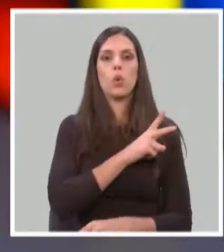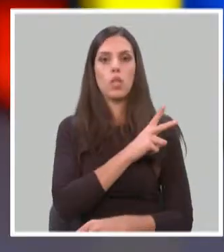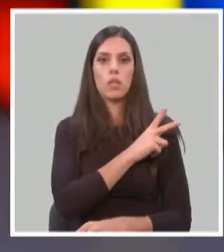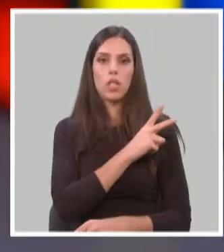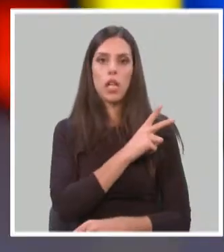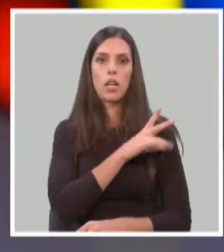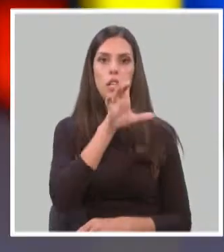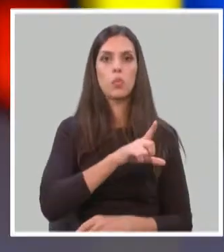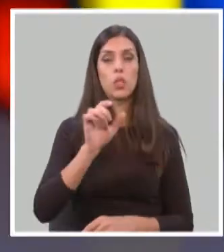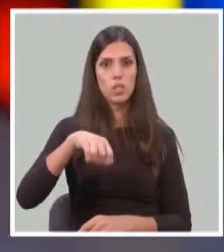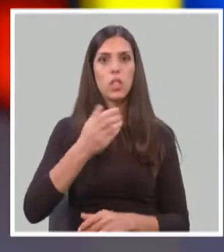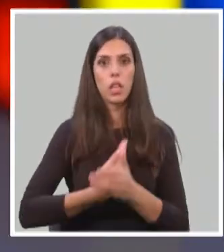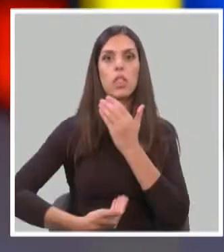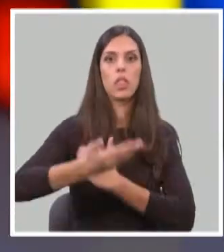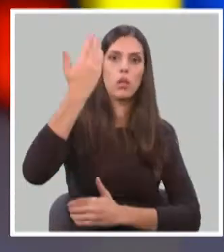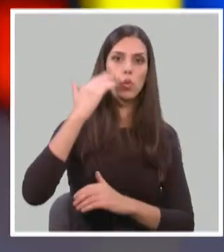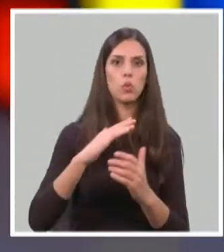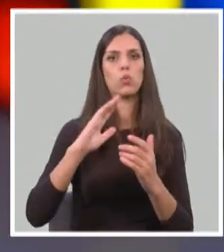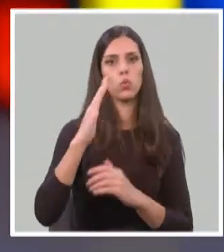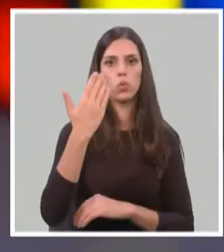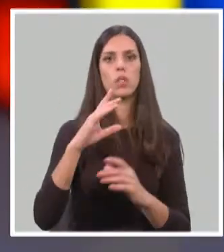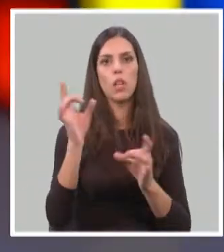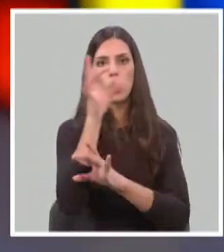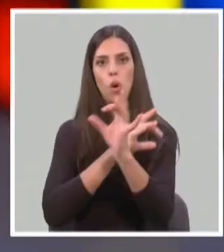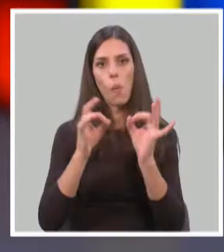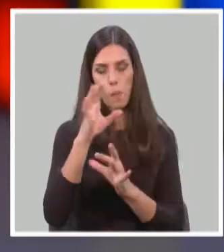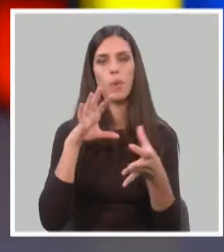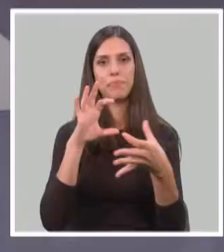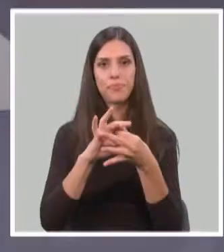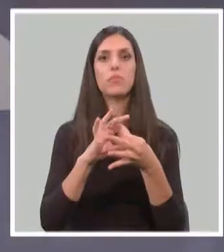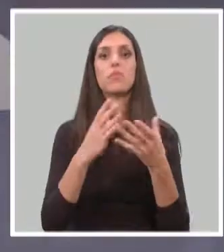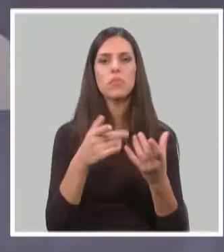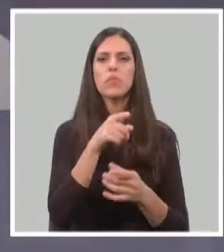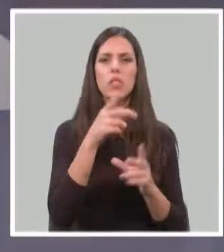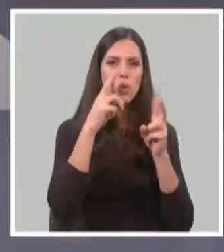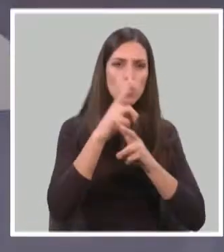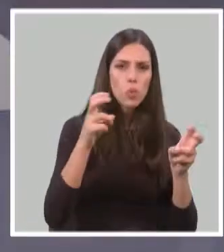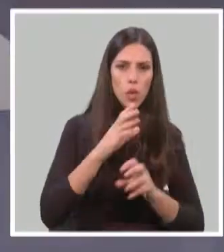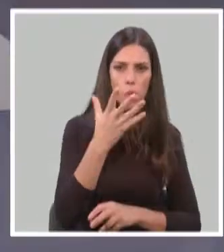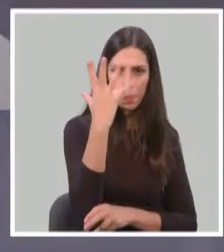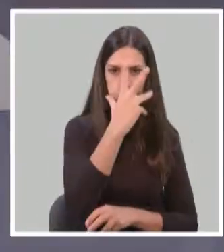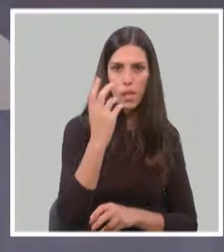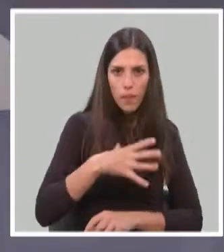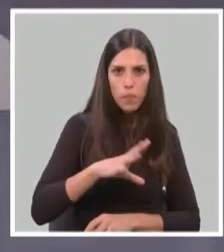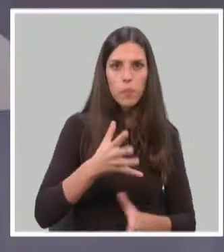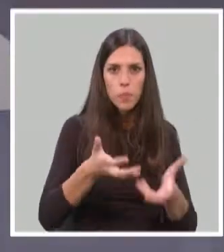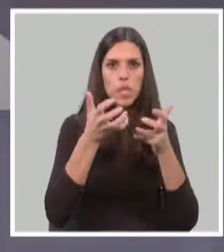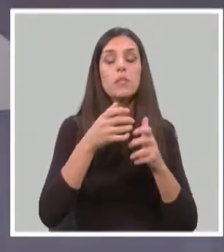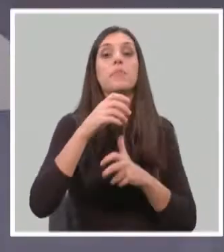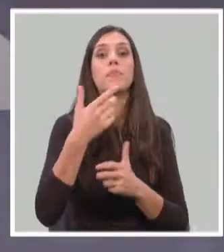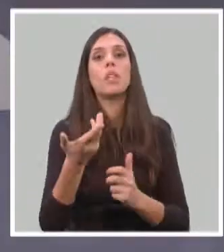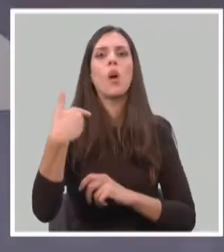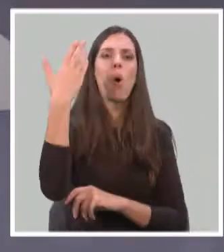Lisboa. É um dos mais antigos da Europa. E foi aí que descobriu que queria mesmo ser ator?